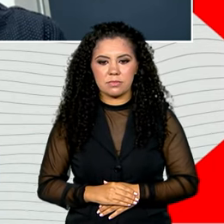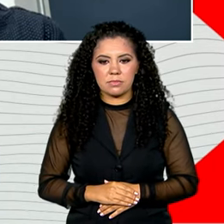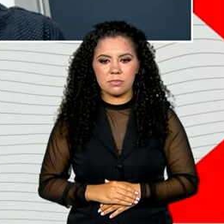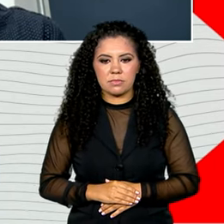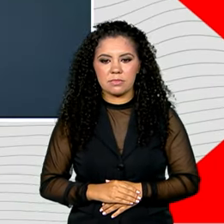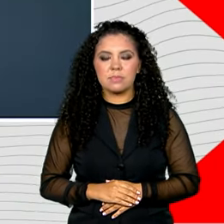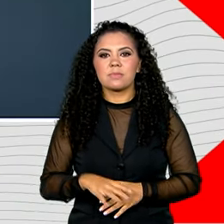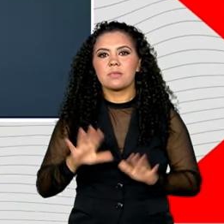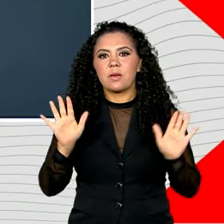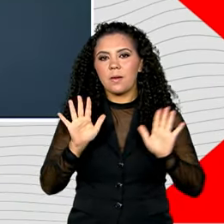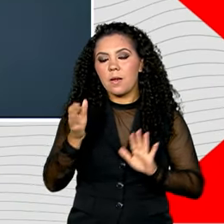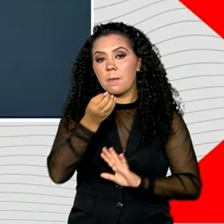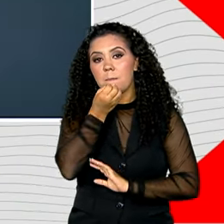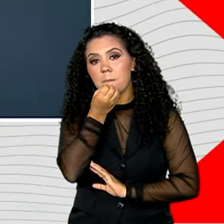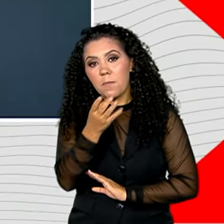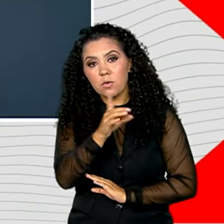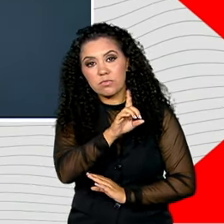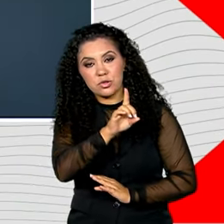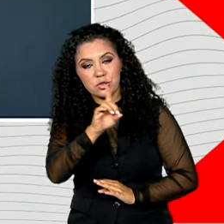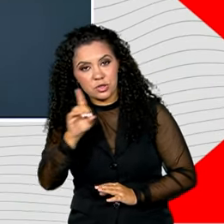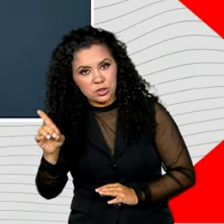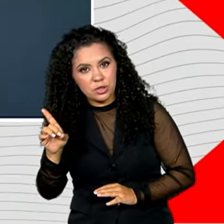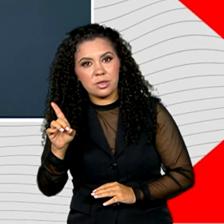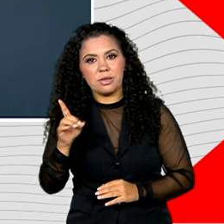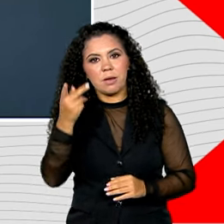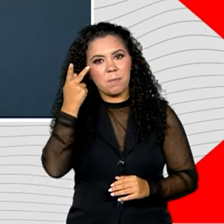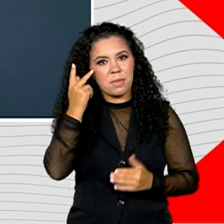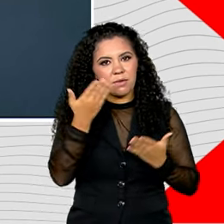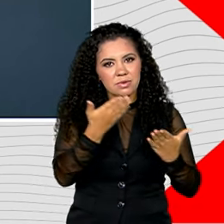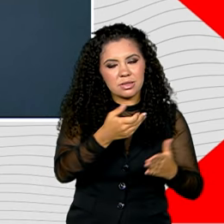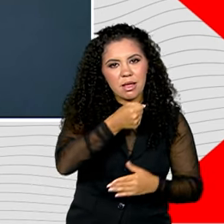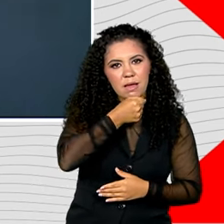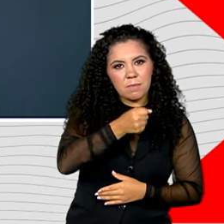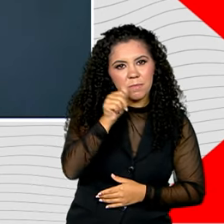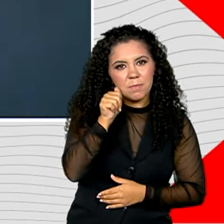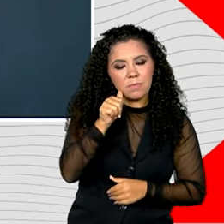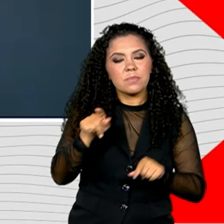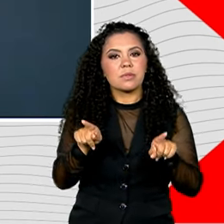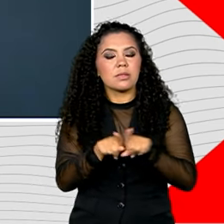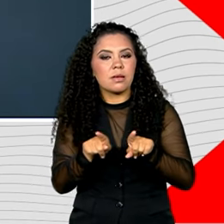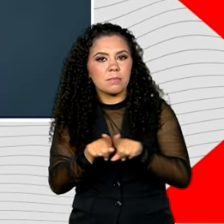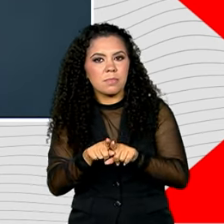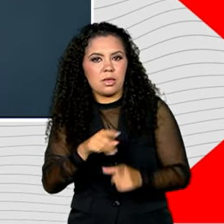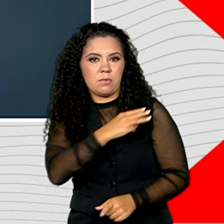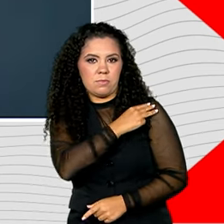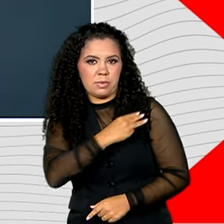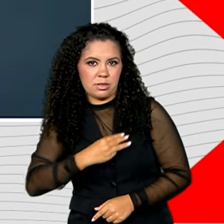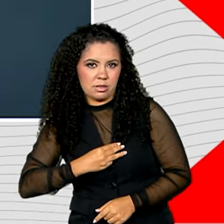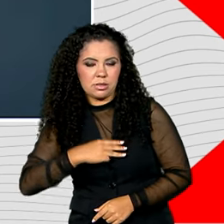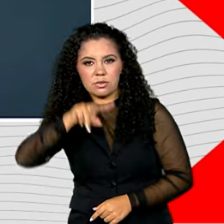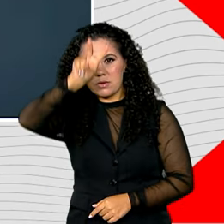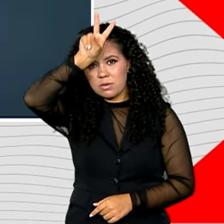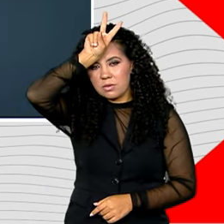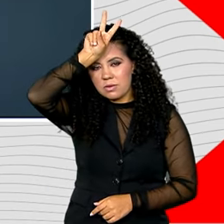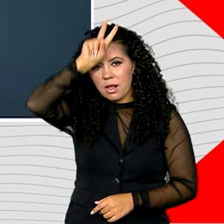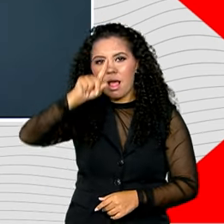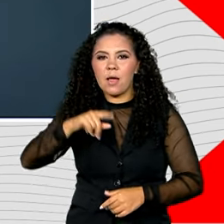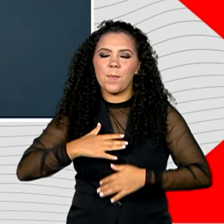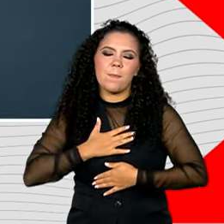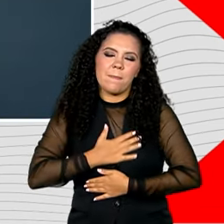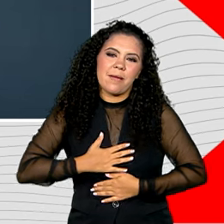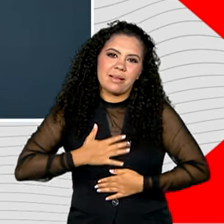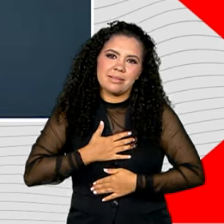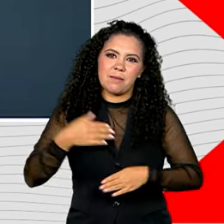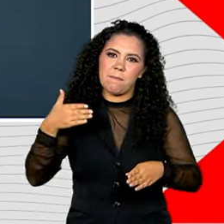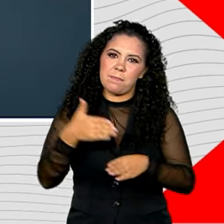Bom dia para você, Karine. Bom dia ao ministro André de Paula, né? Bom dia a todos que nos acompanham. É um prazer enorme estar participando aqui da programação.